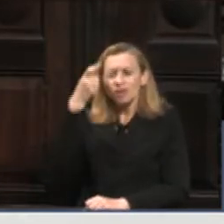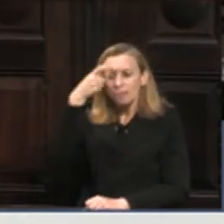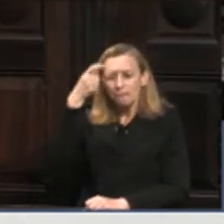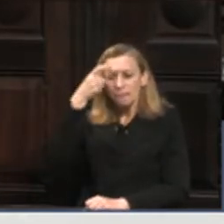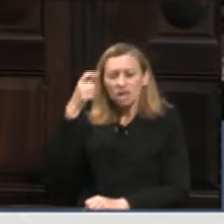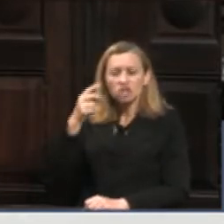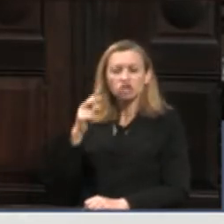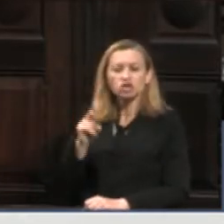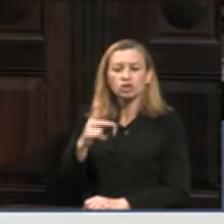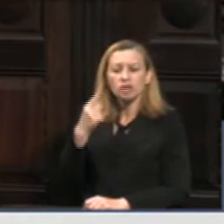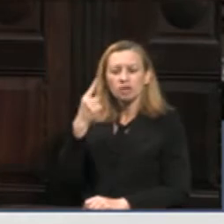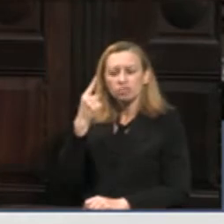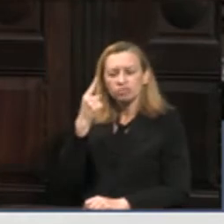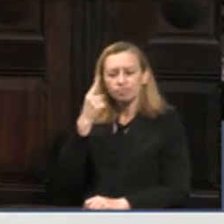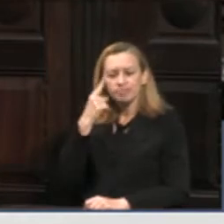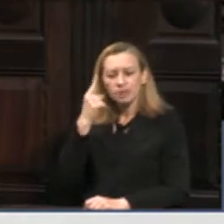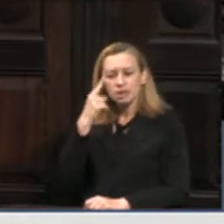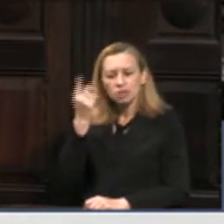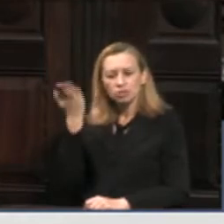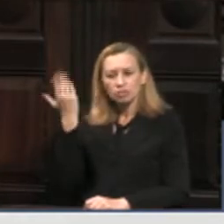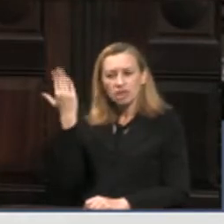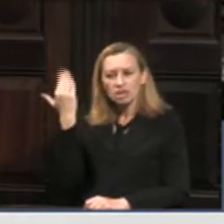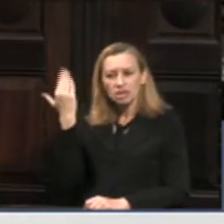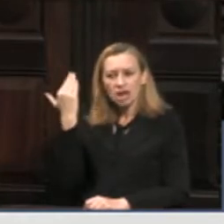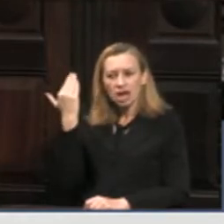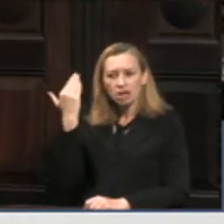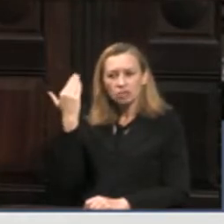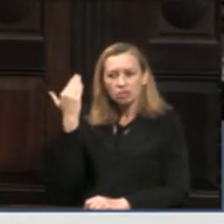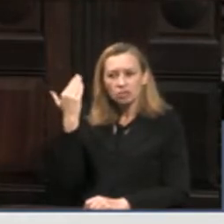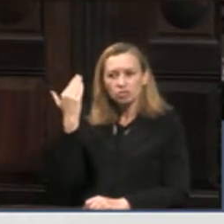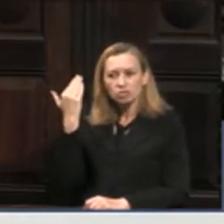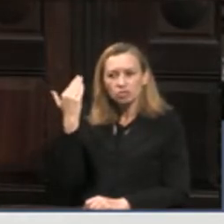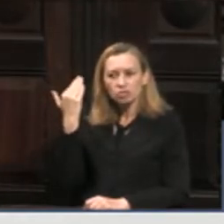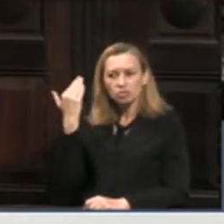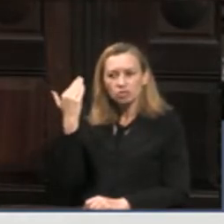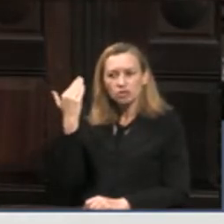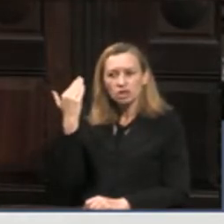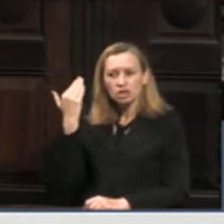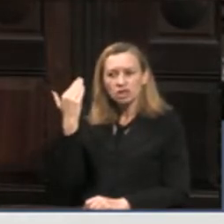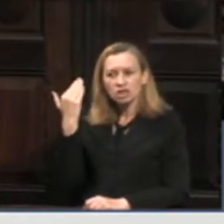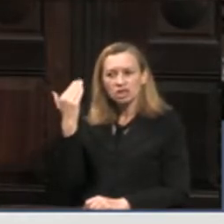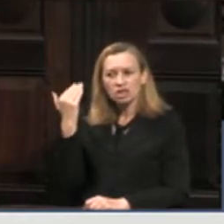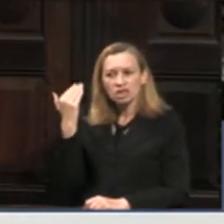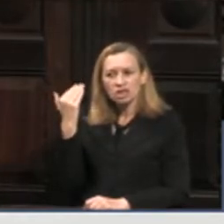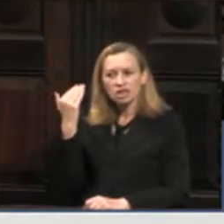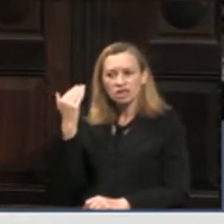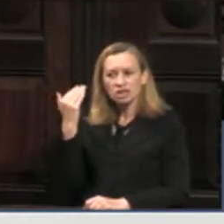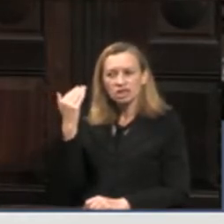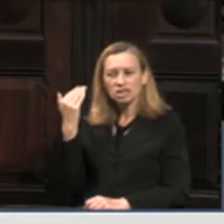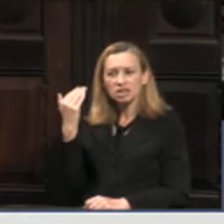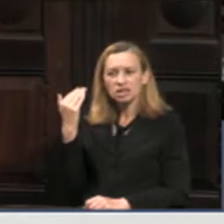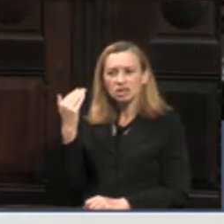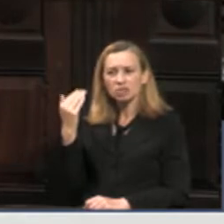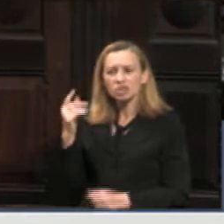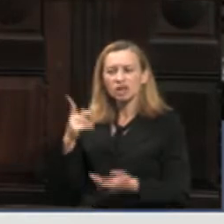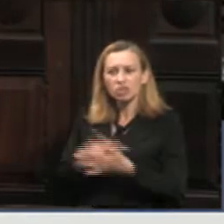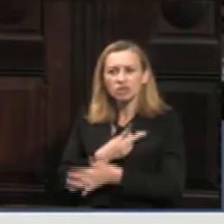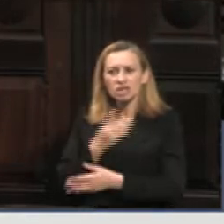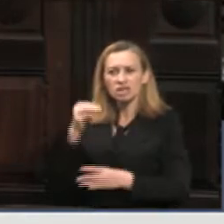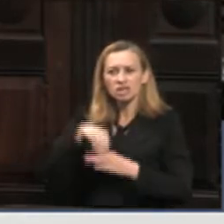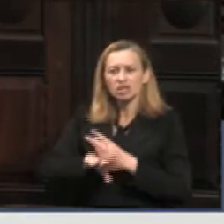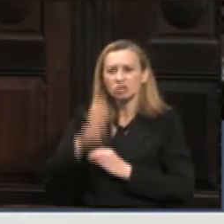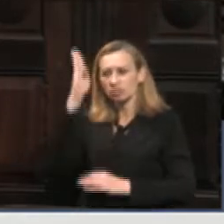para o passado, que esse clima sectário não é positivo para a